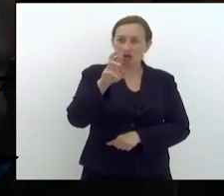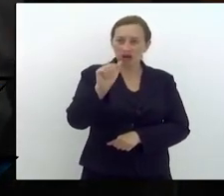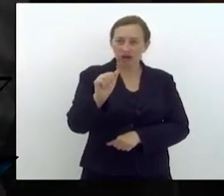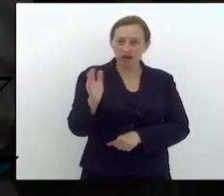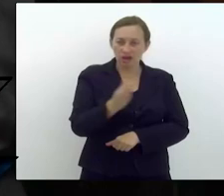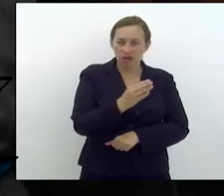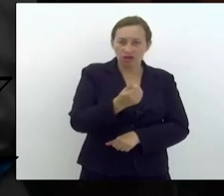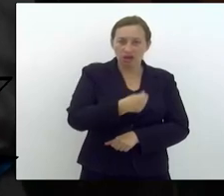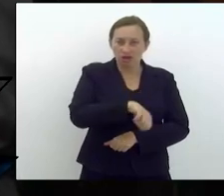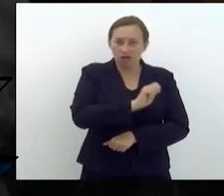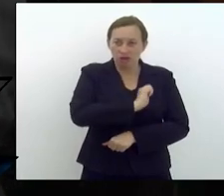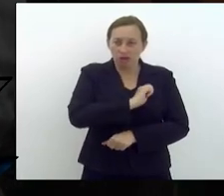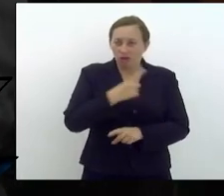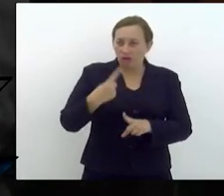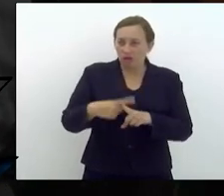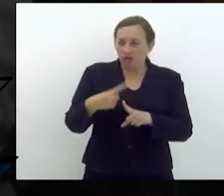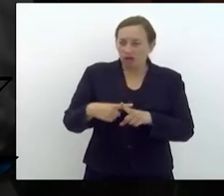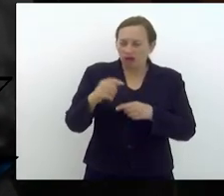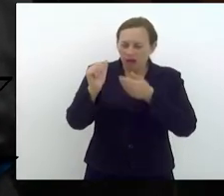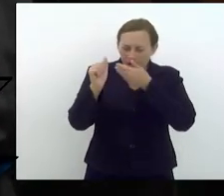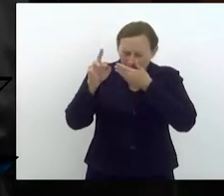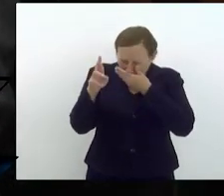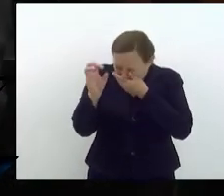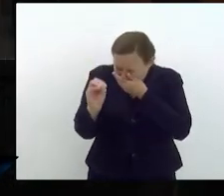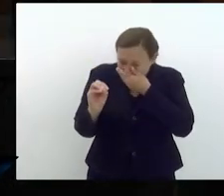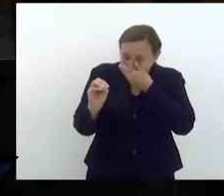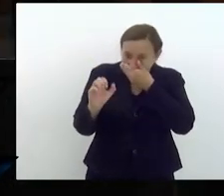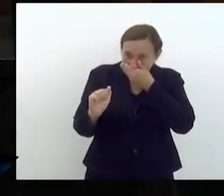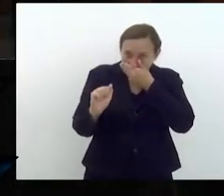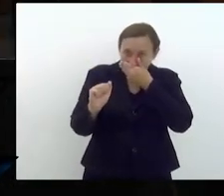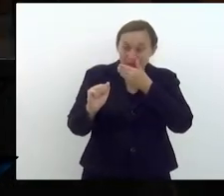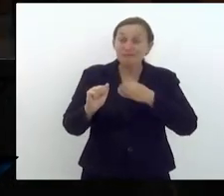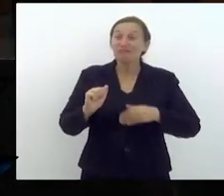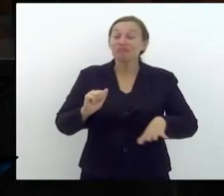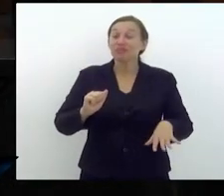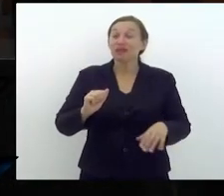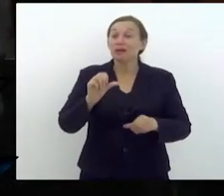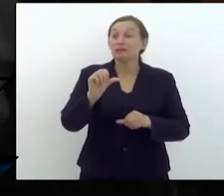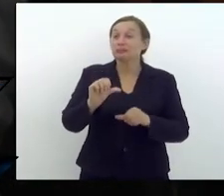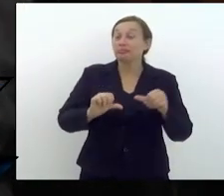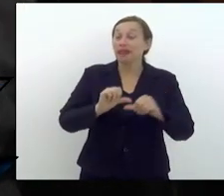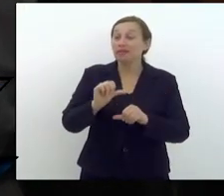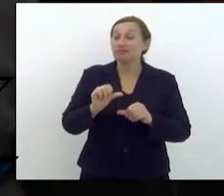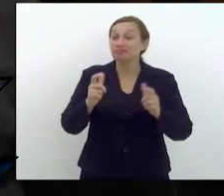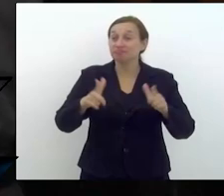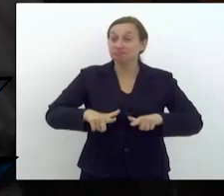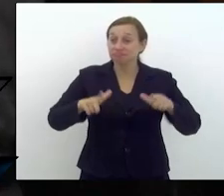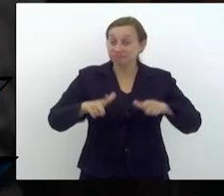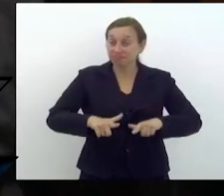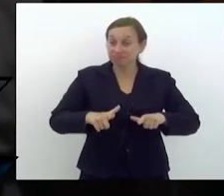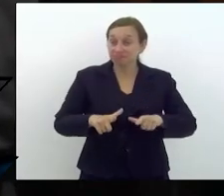porque A Âncora vai para o fundo do mar e esse acabou